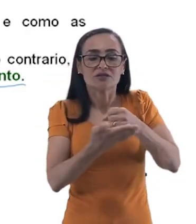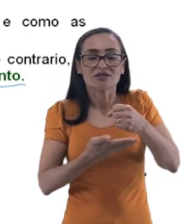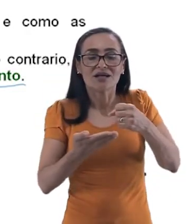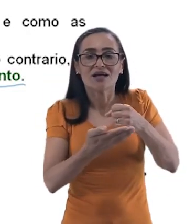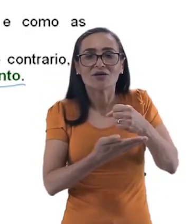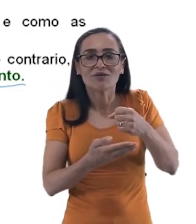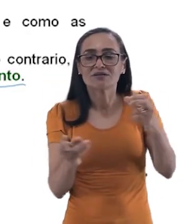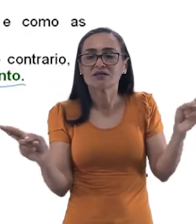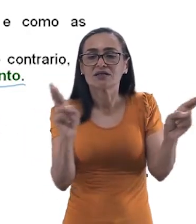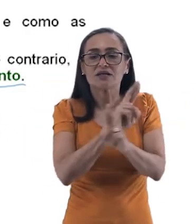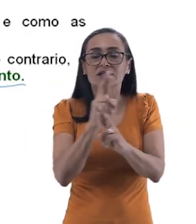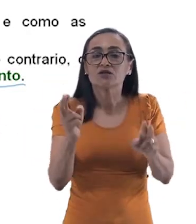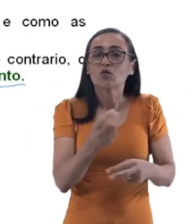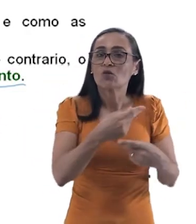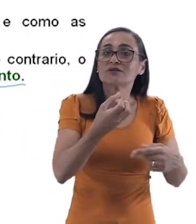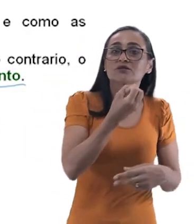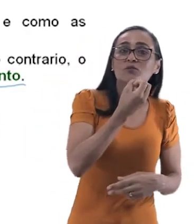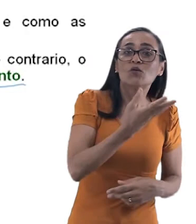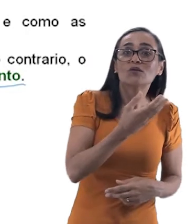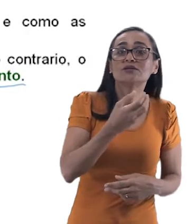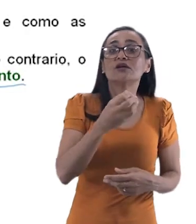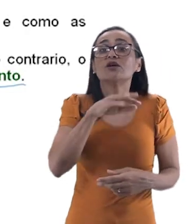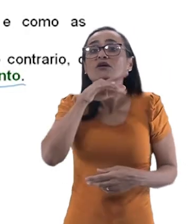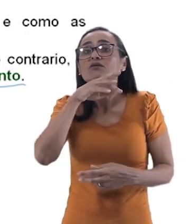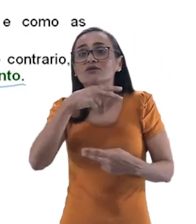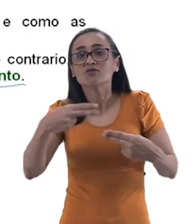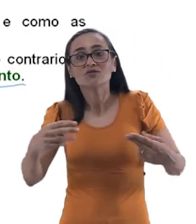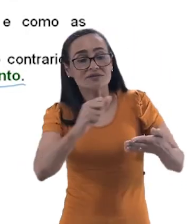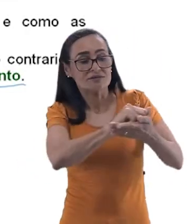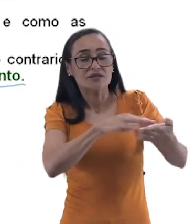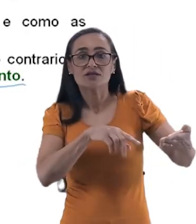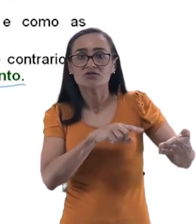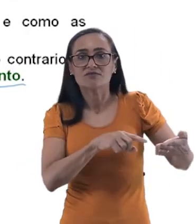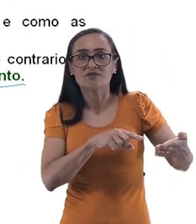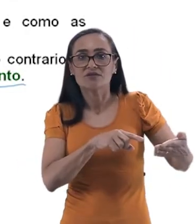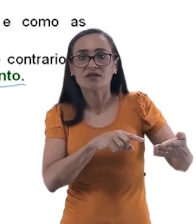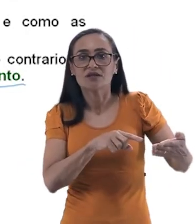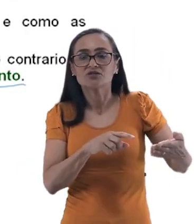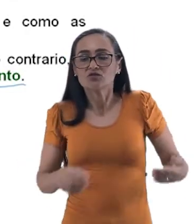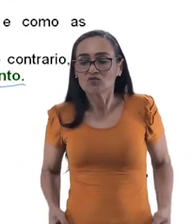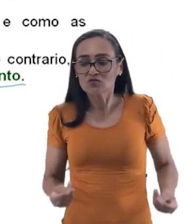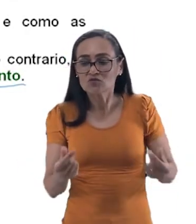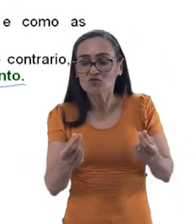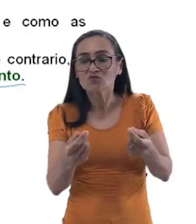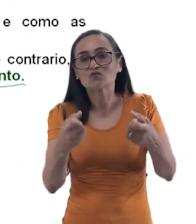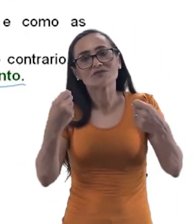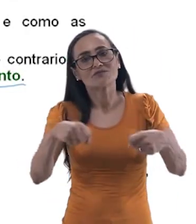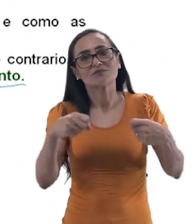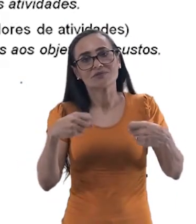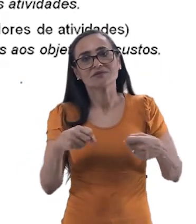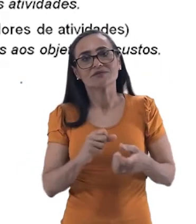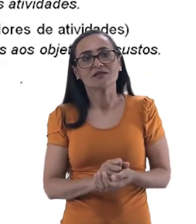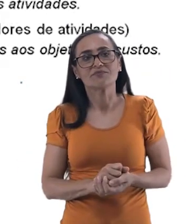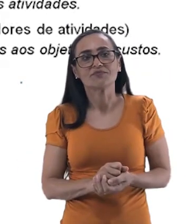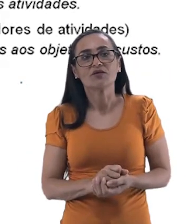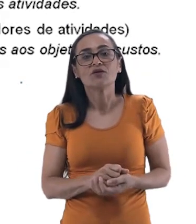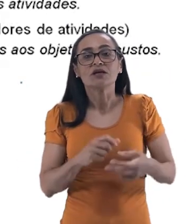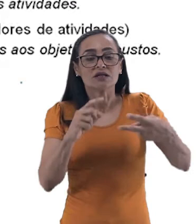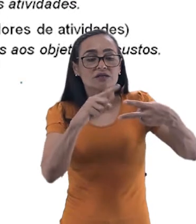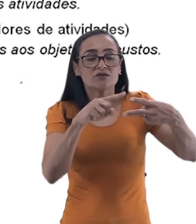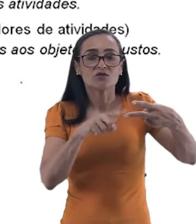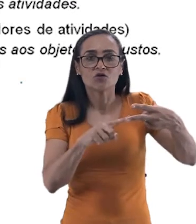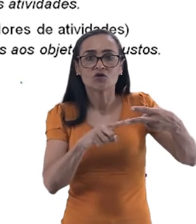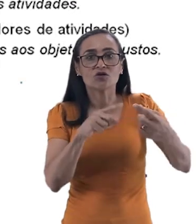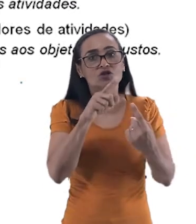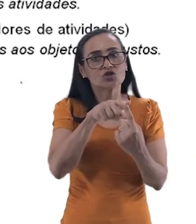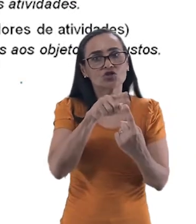por base a relação de causa e efeito entre a ocorrência de uma atividade e a geração de custos. Nós temos dois tipos